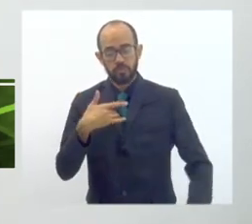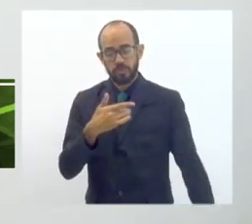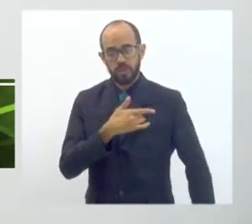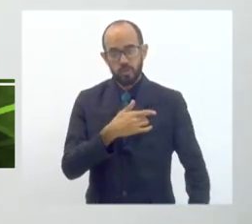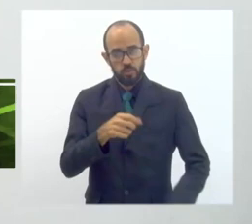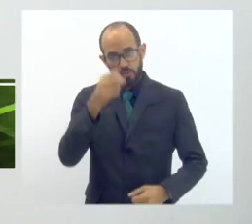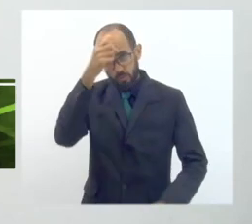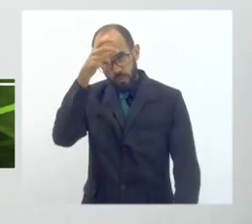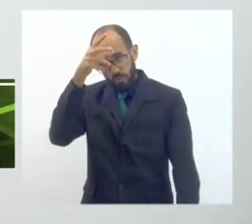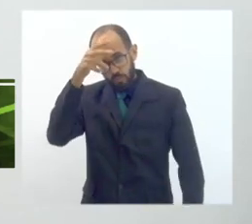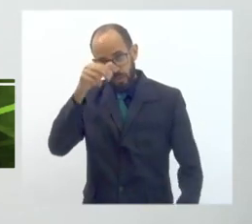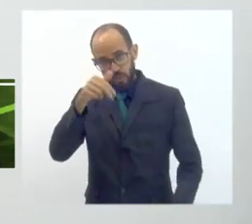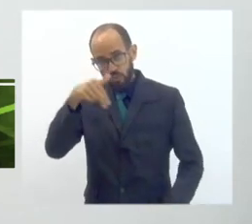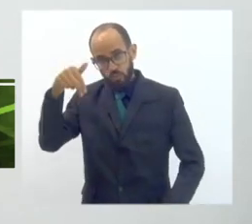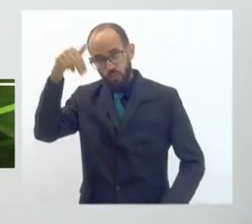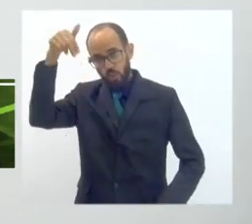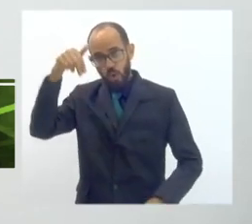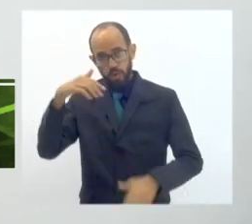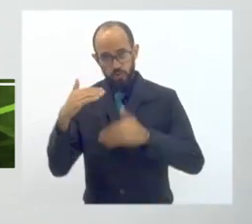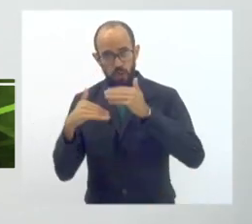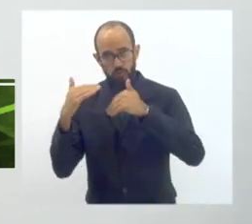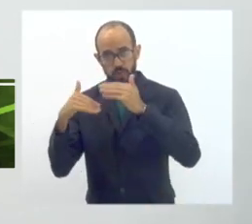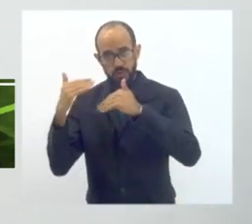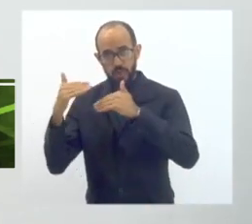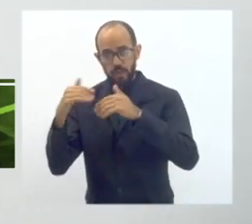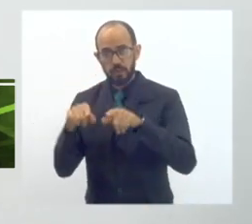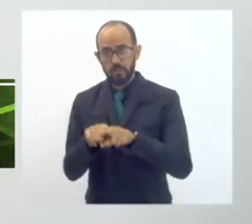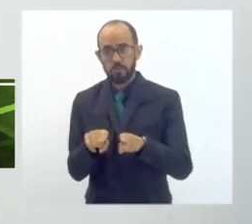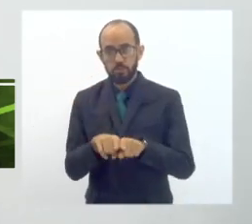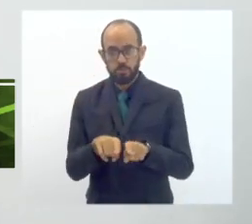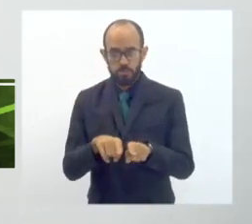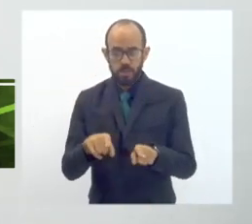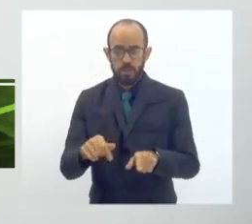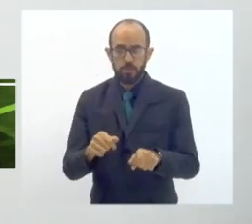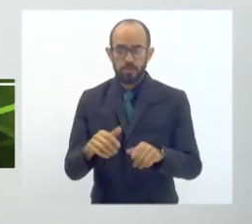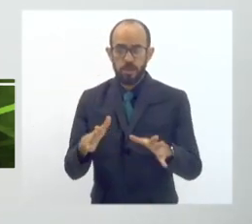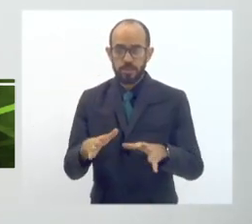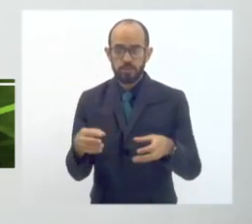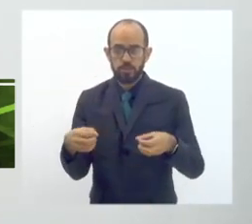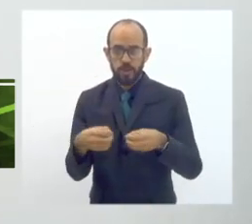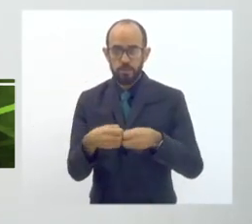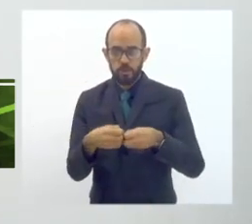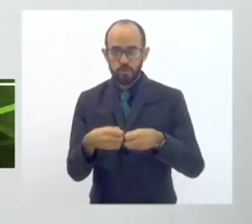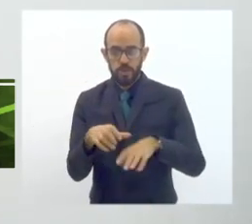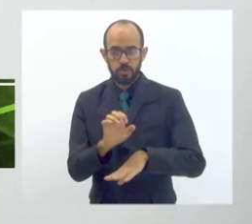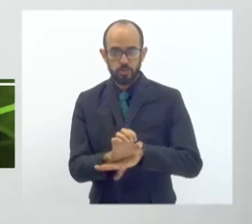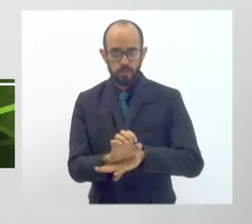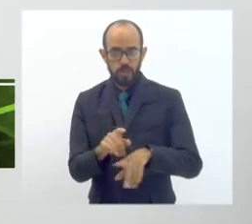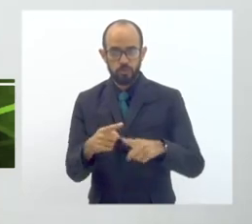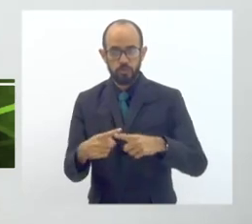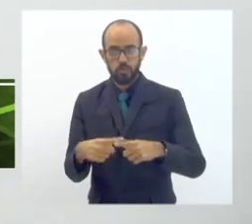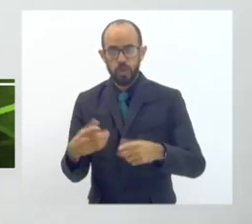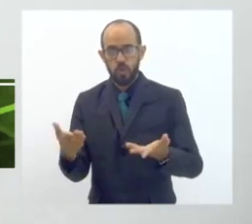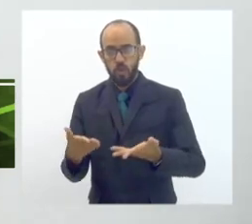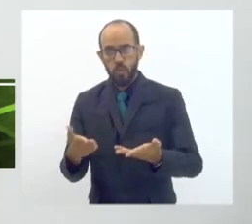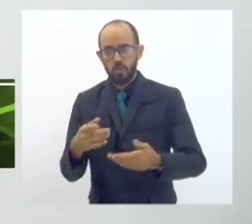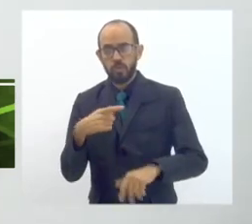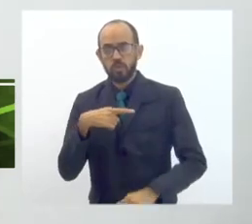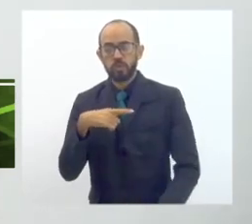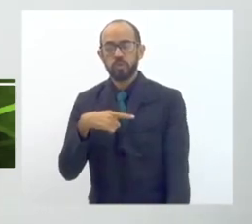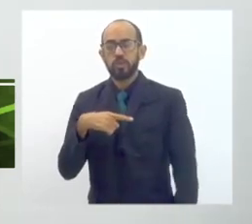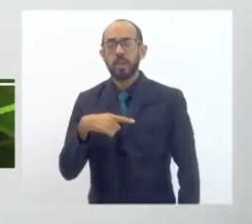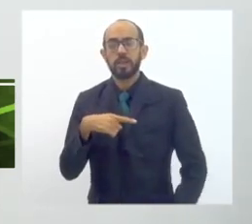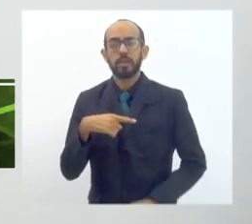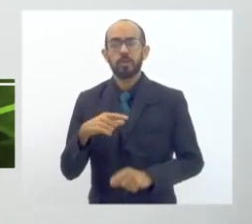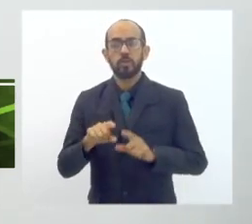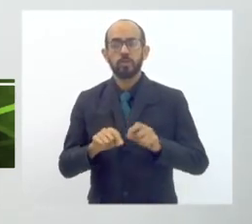Norte, mas já é um trabalho que está muito avançado, que a gente vai se aproximar do Estado, né, já visto, né, que hoje nós temos